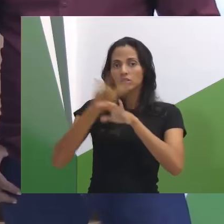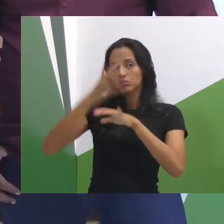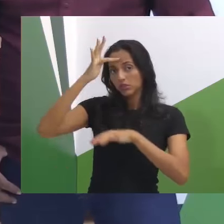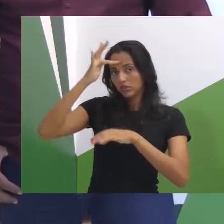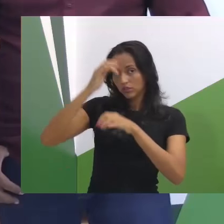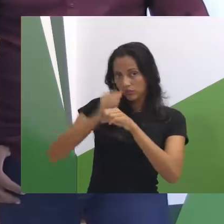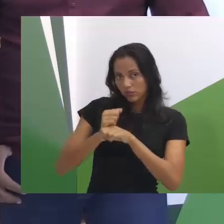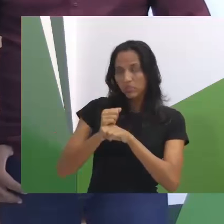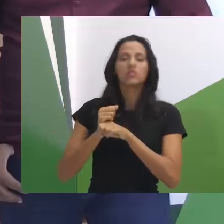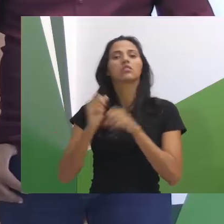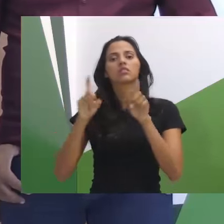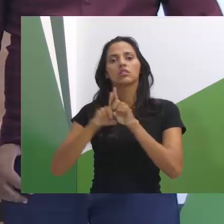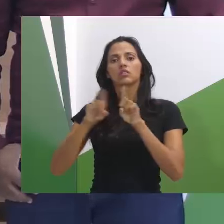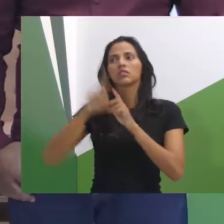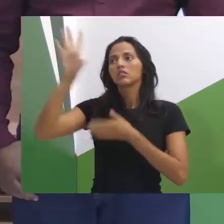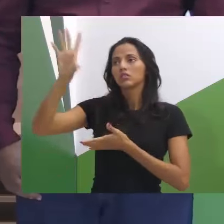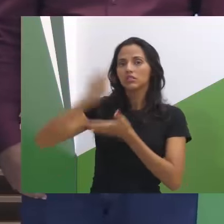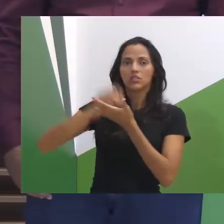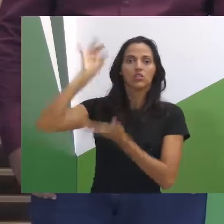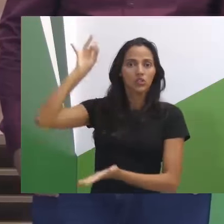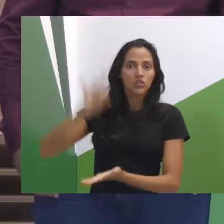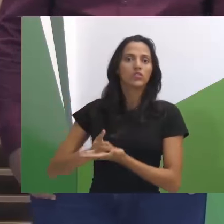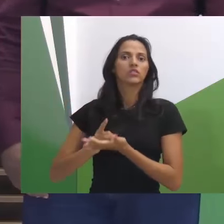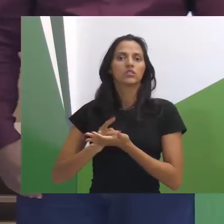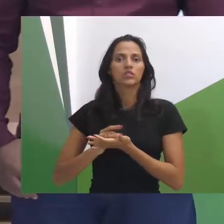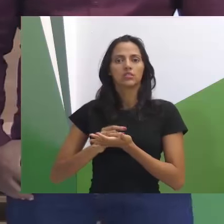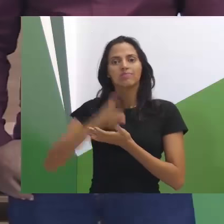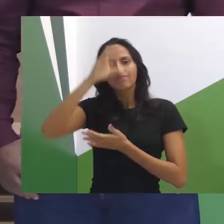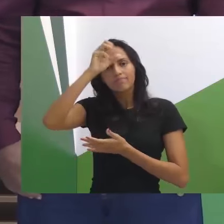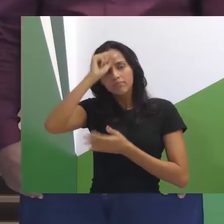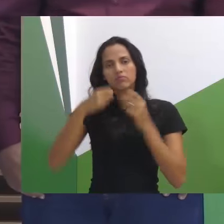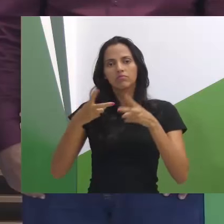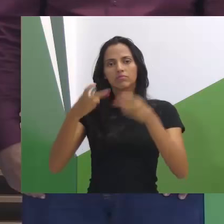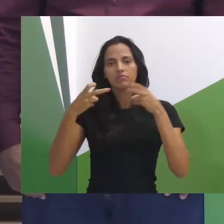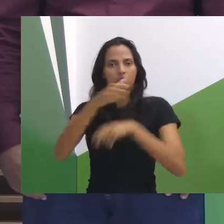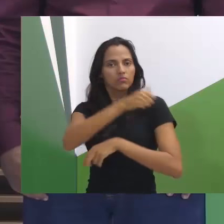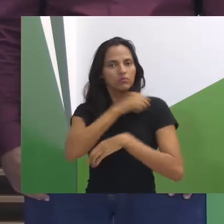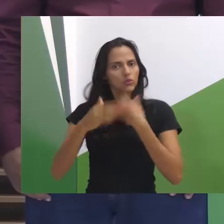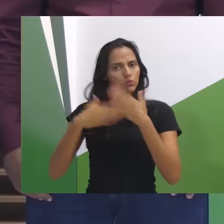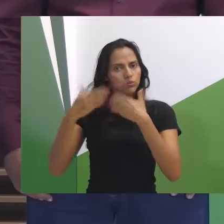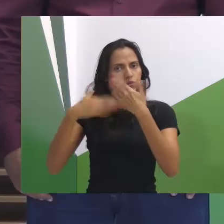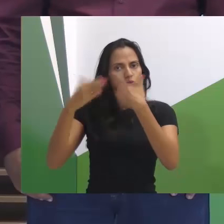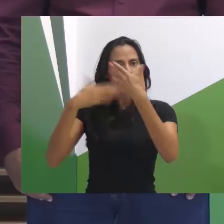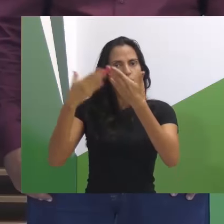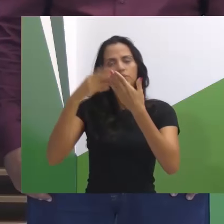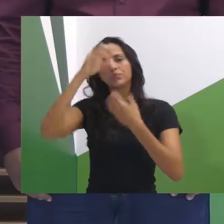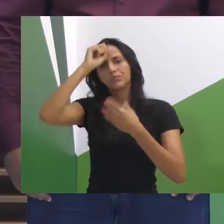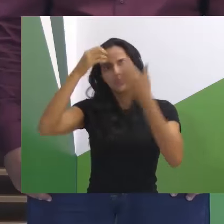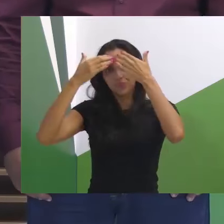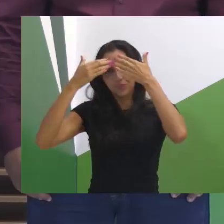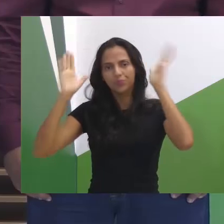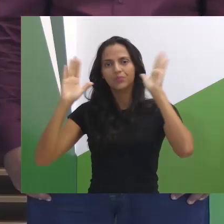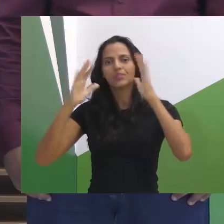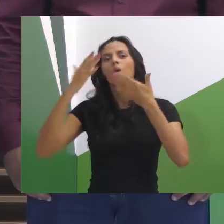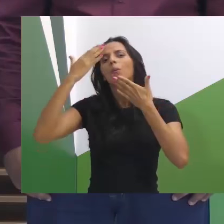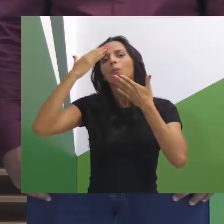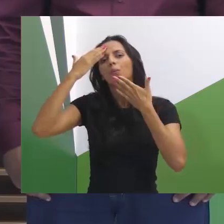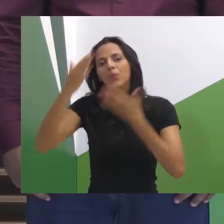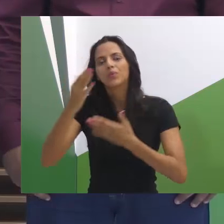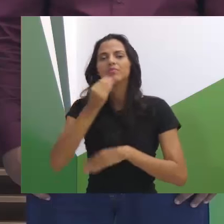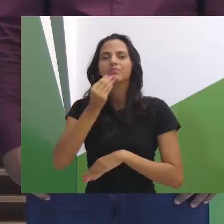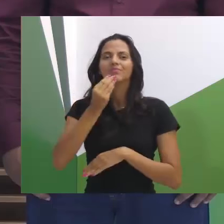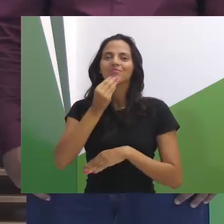copiadas Porque o modelo funciona As coisas têm melhorado no ensino Onde a coisa é levada a sério Muito obrigado pela